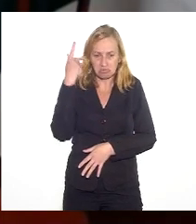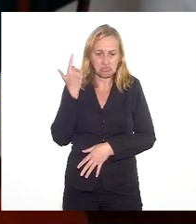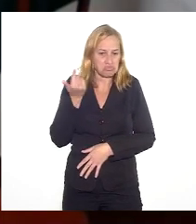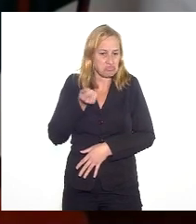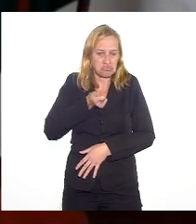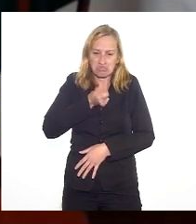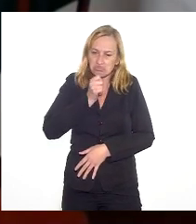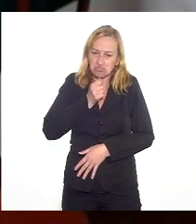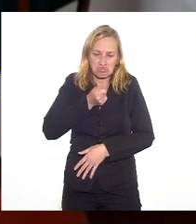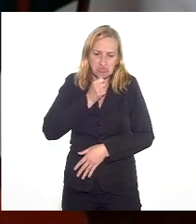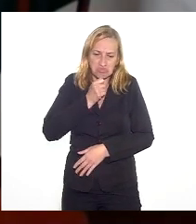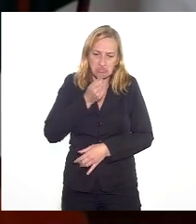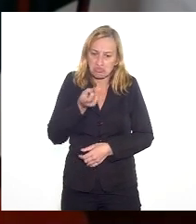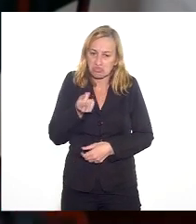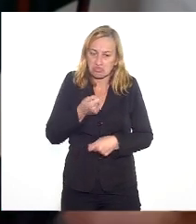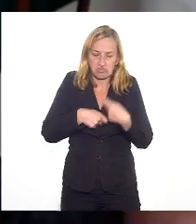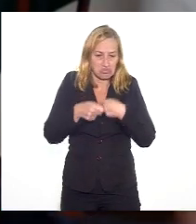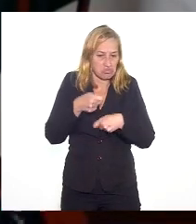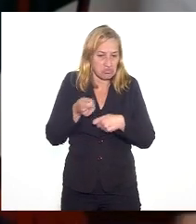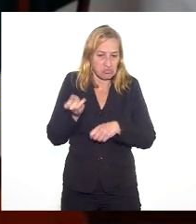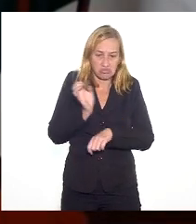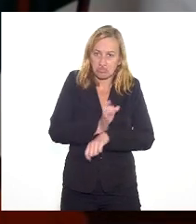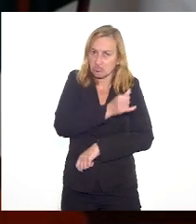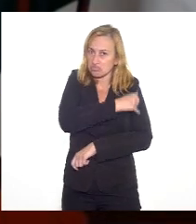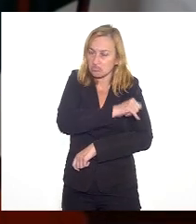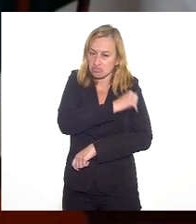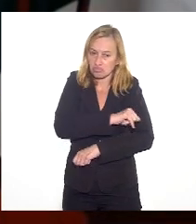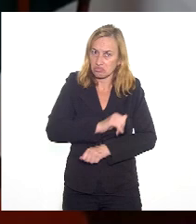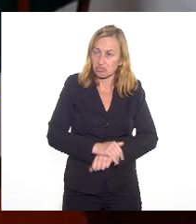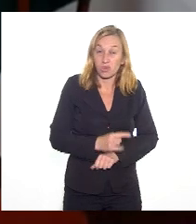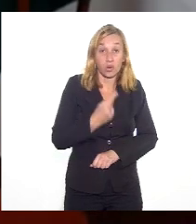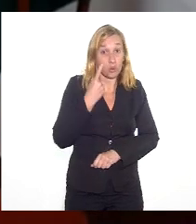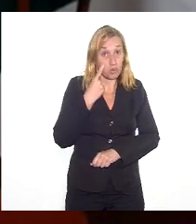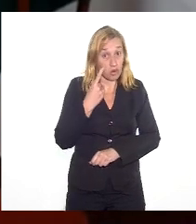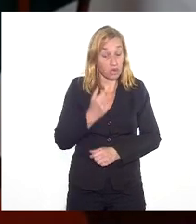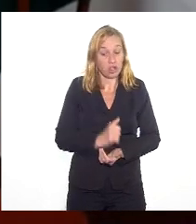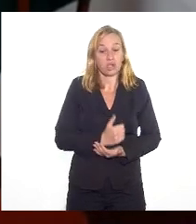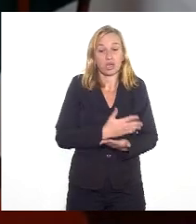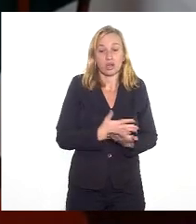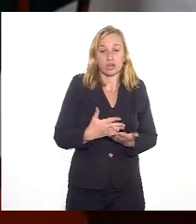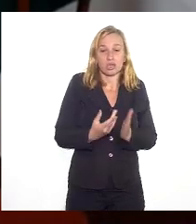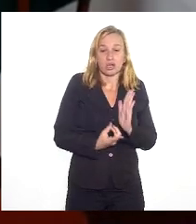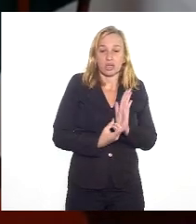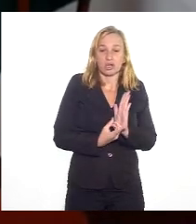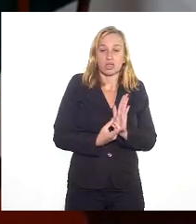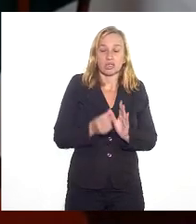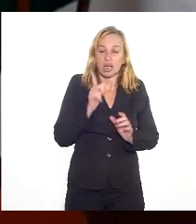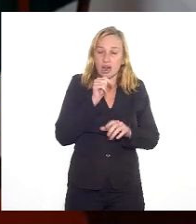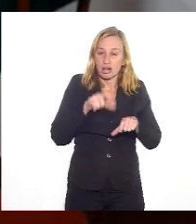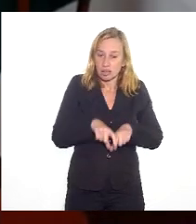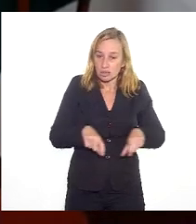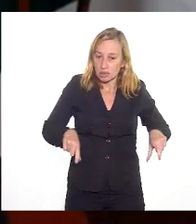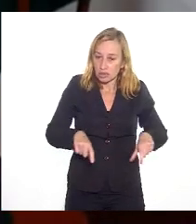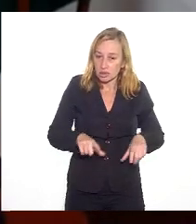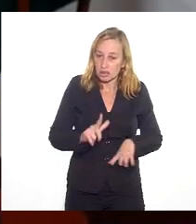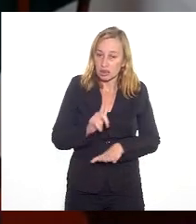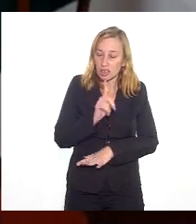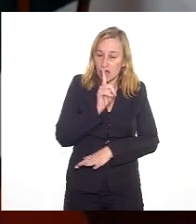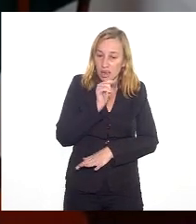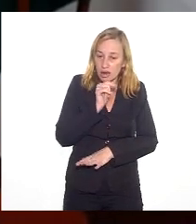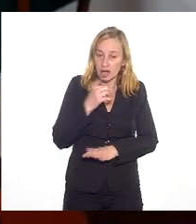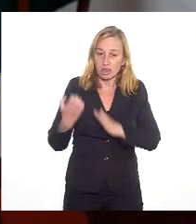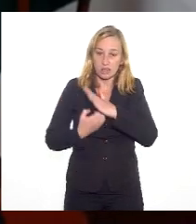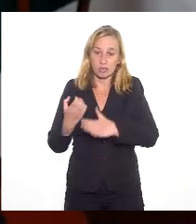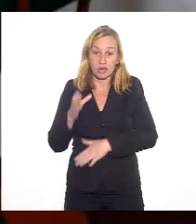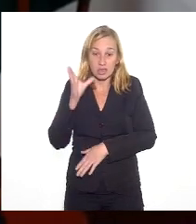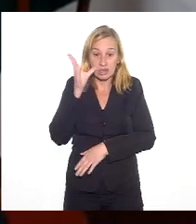Então, quando a gente percebe, começando com a concessão do saneamento e da água, que as empresas voltam a ter interesse